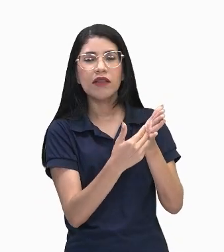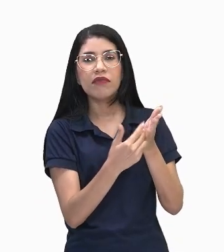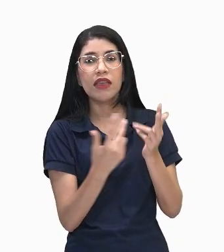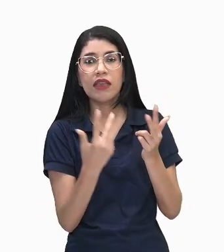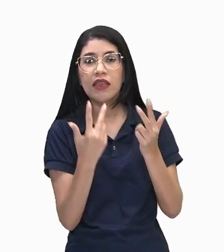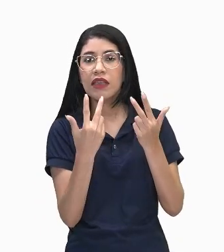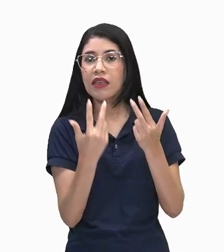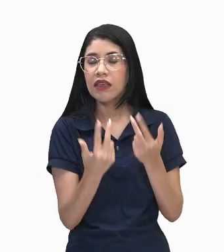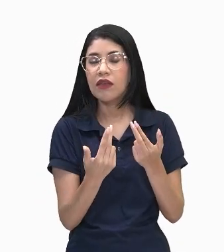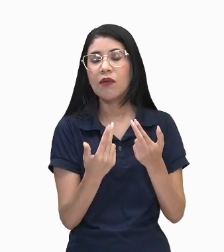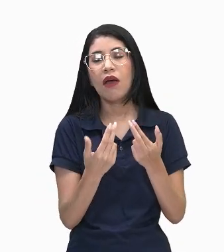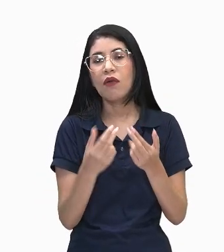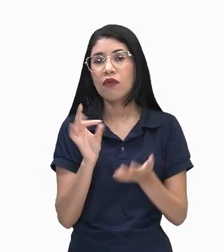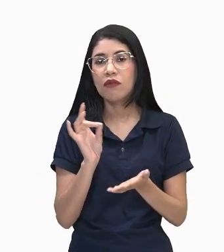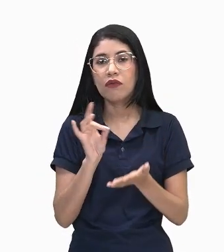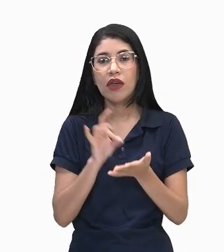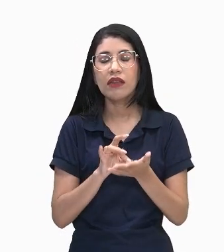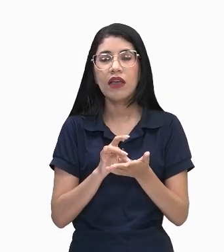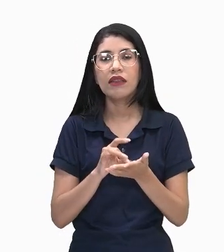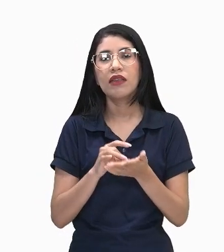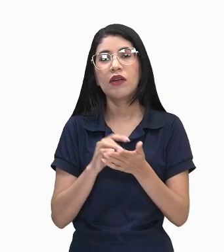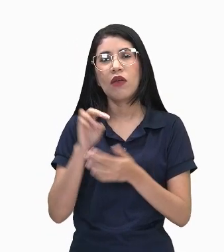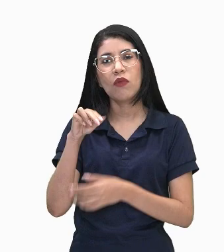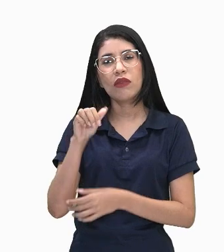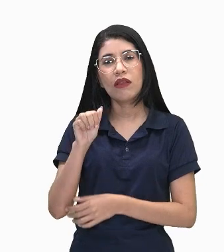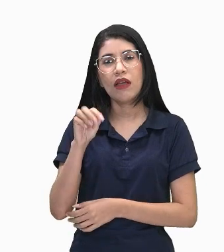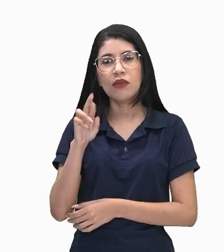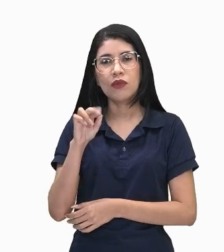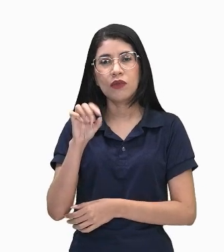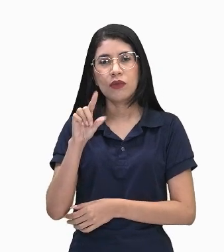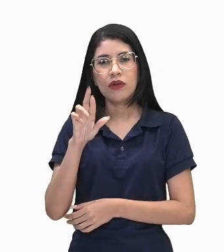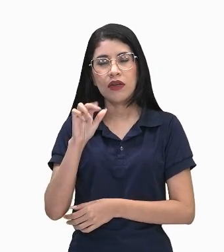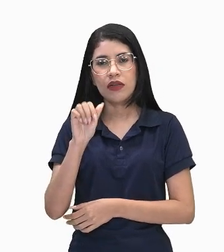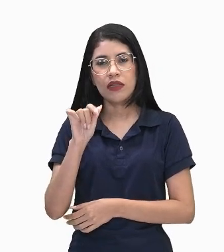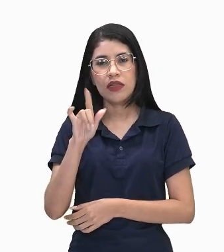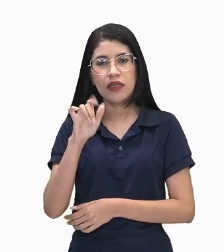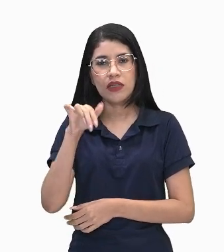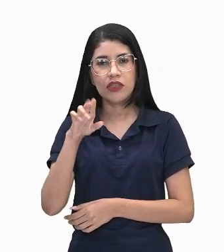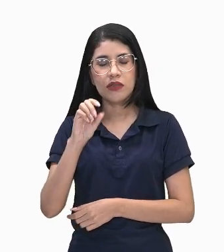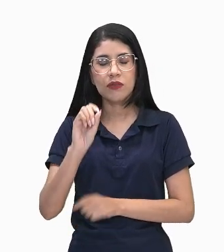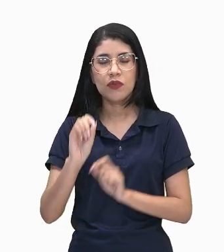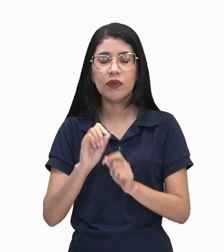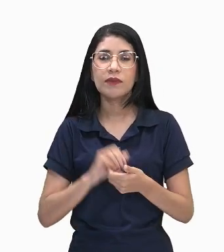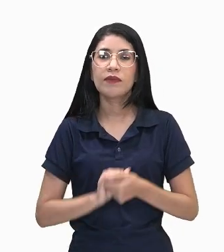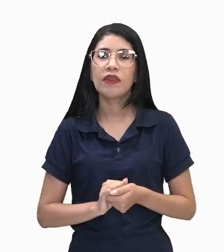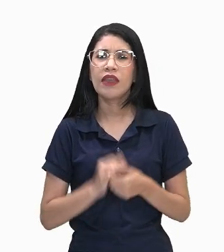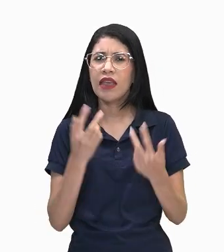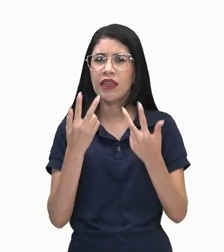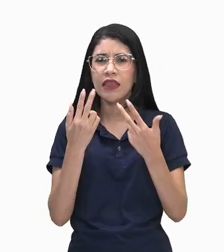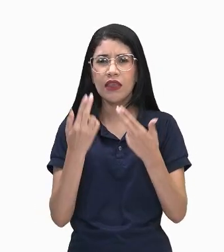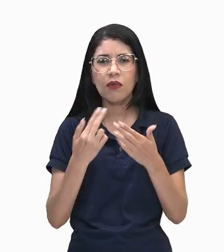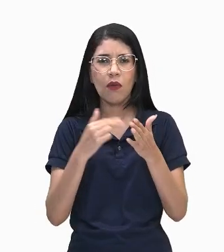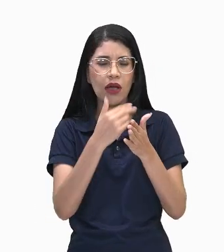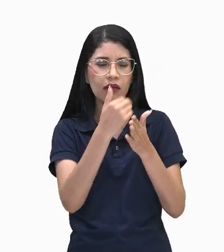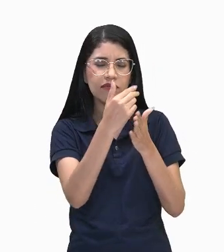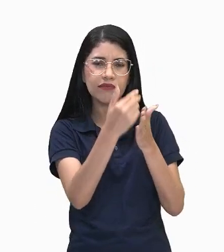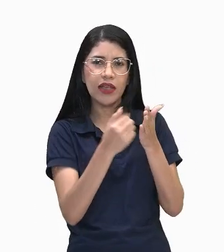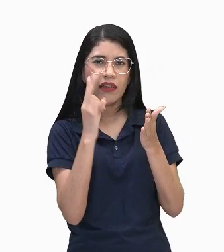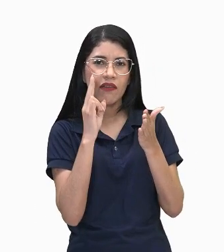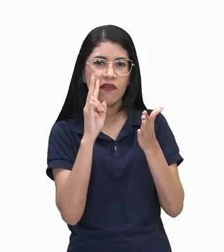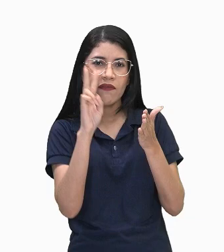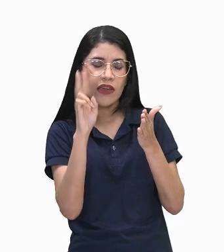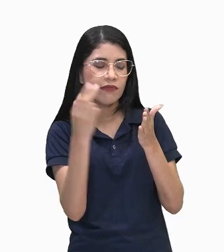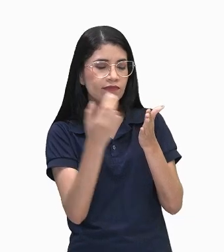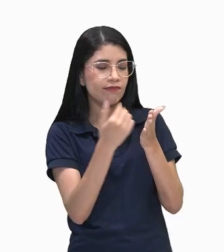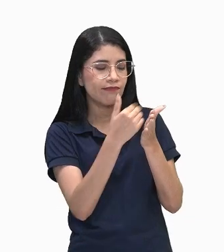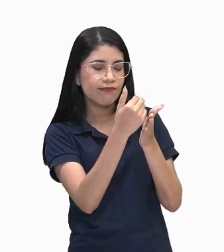com naturalismo. O que é uma pintura naturalista? São representações fiéis do retrato, que nas ilustrações